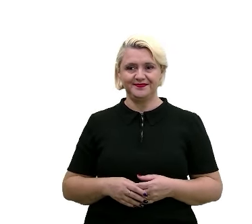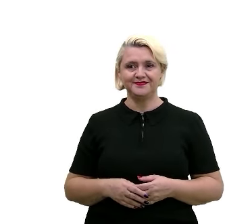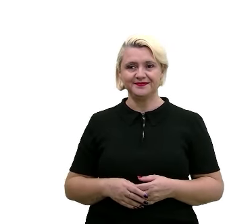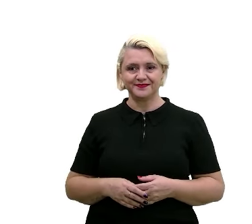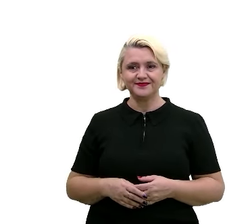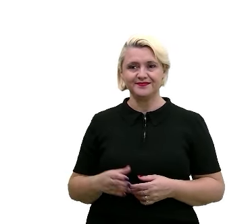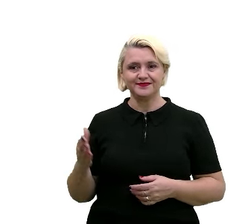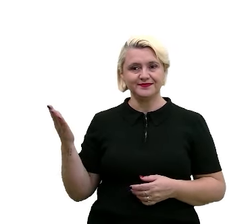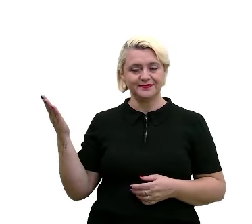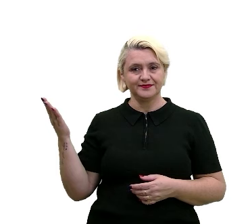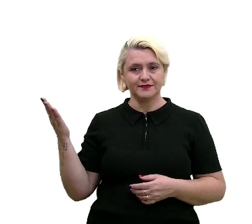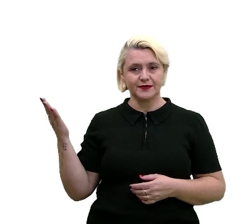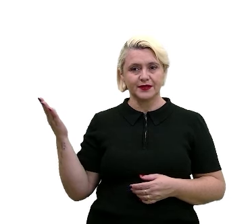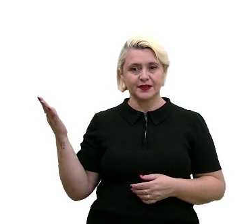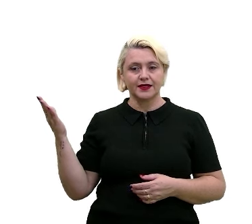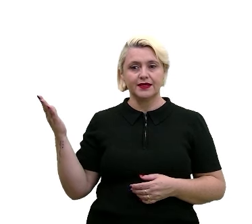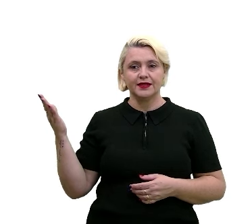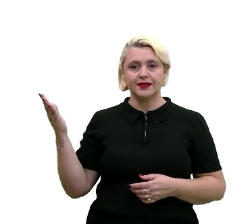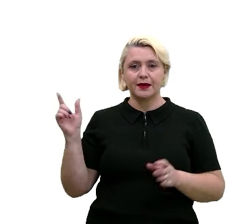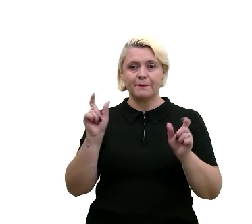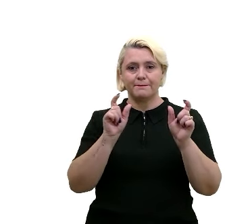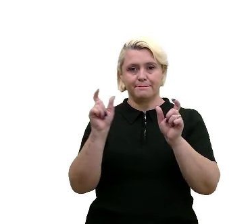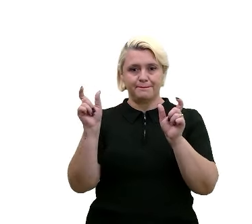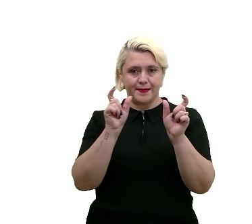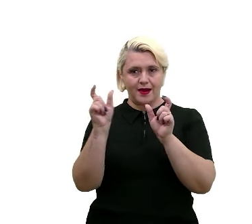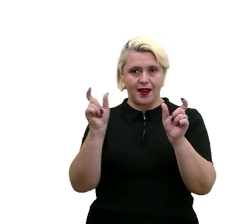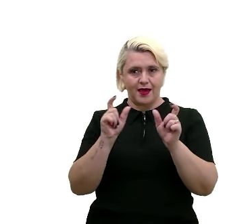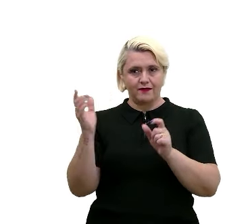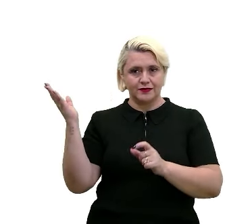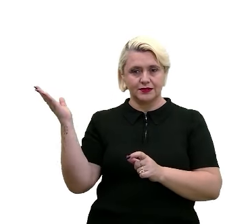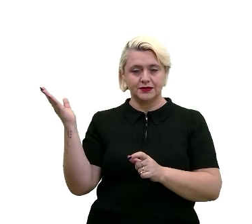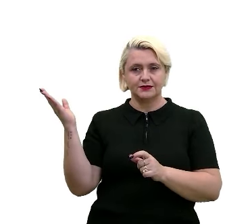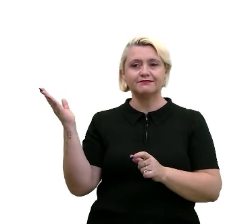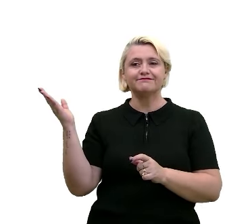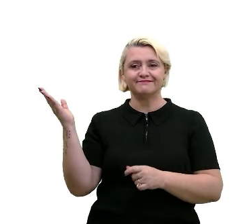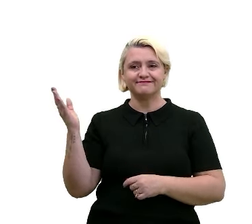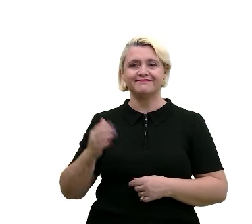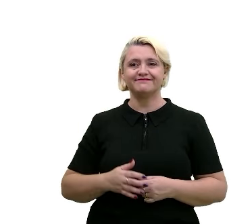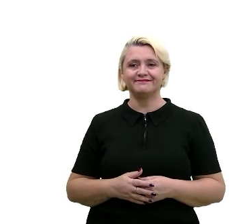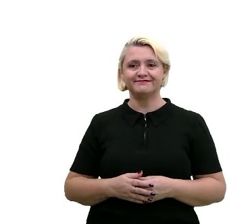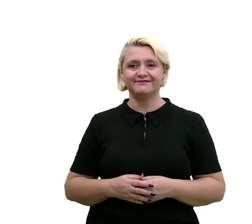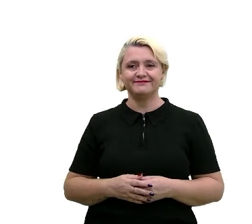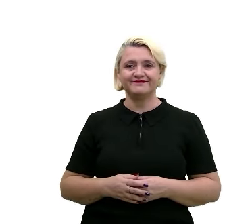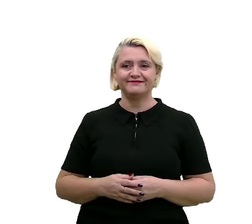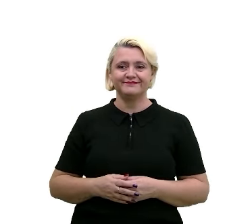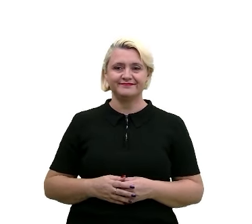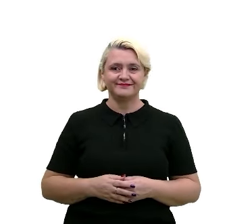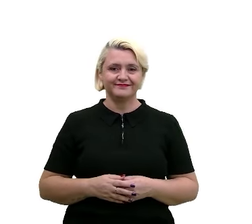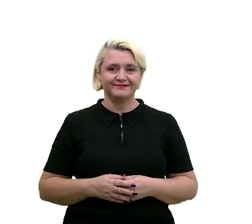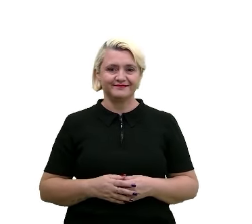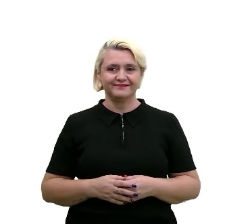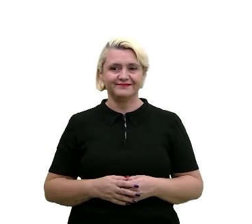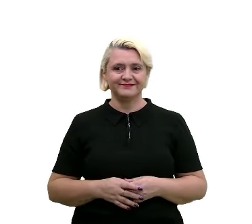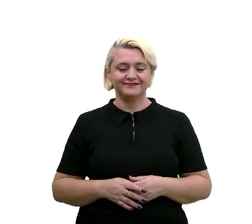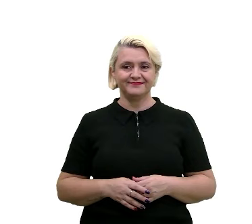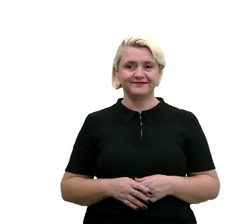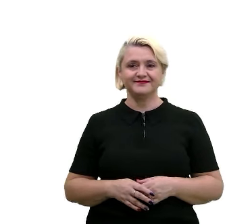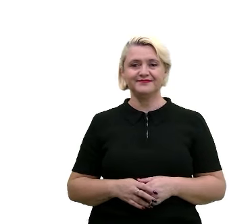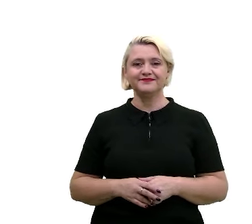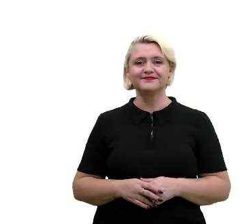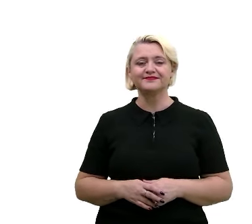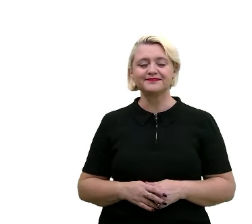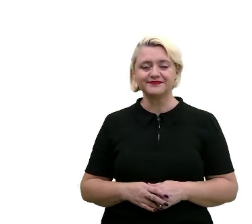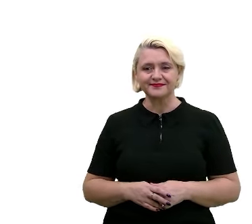a fim não é juntinho aqui não. A fim de, com o objetivo de, com o propósito de e